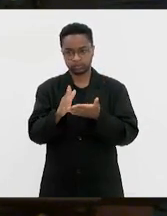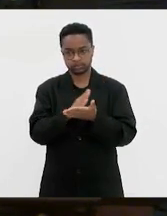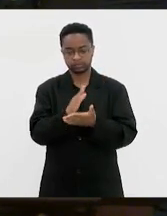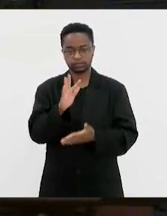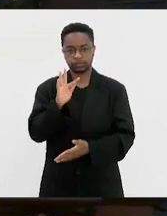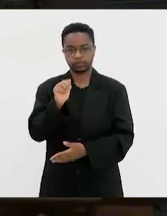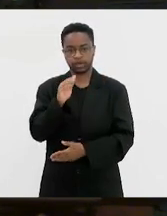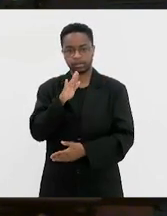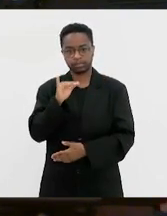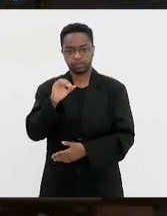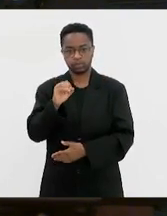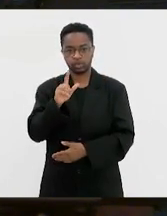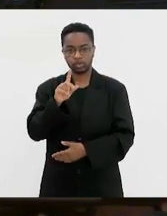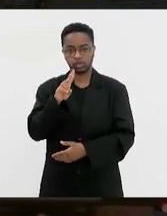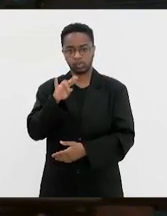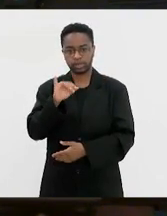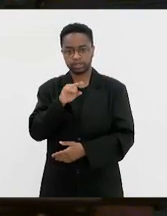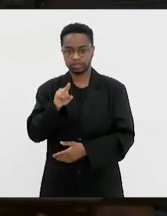Luiz Alberto Melo,